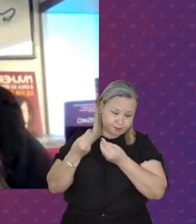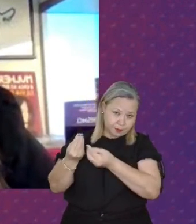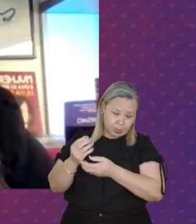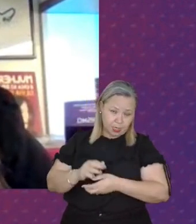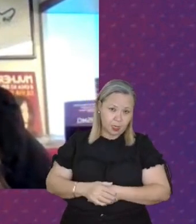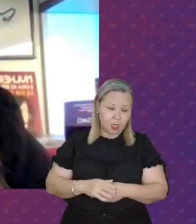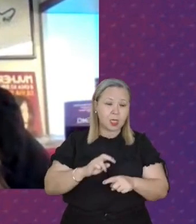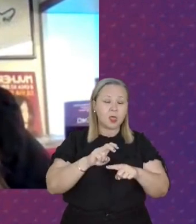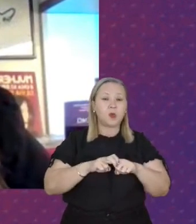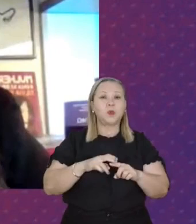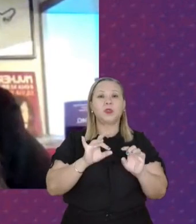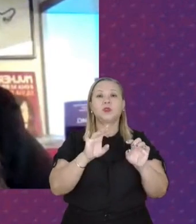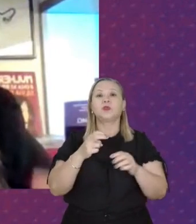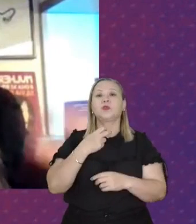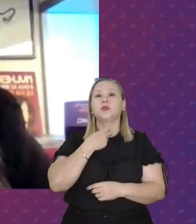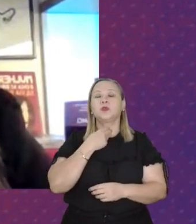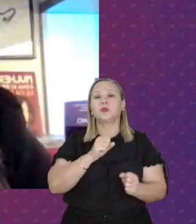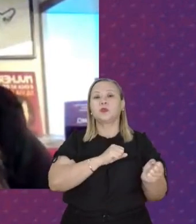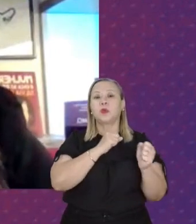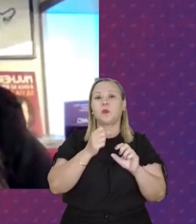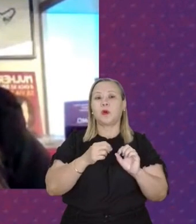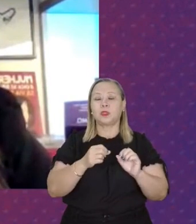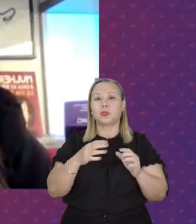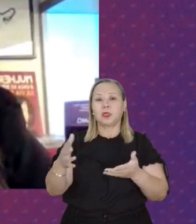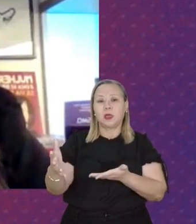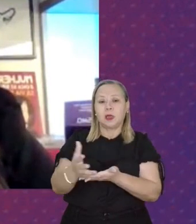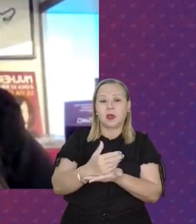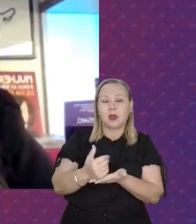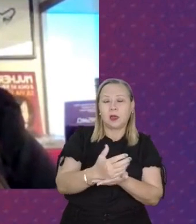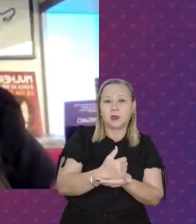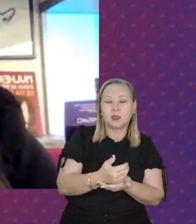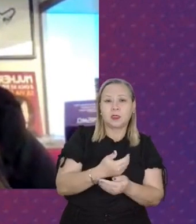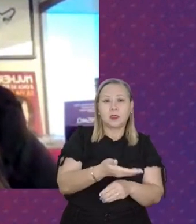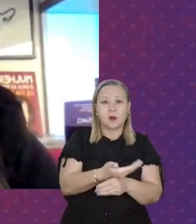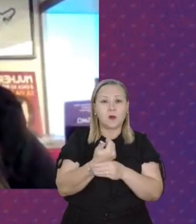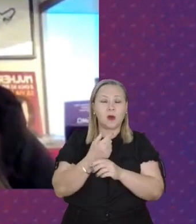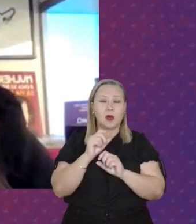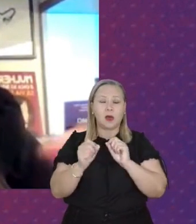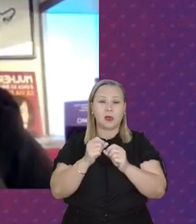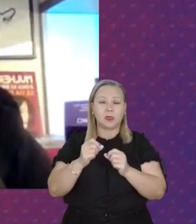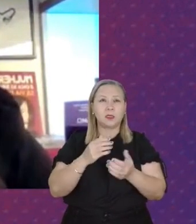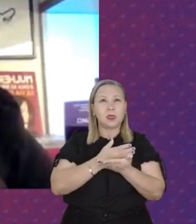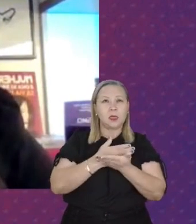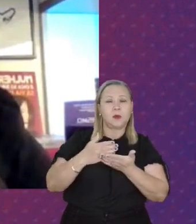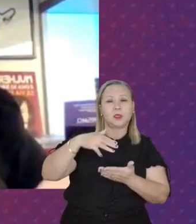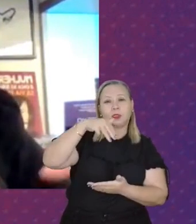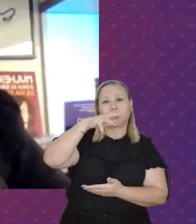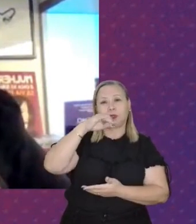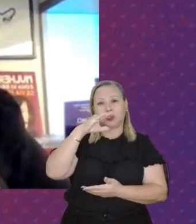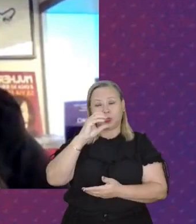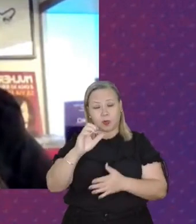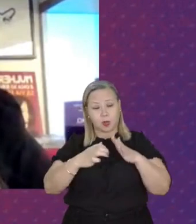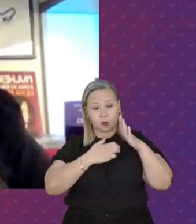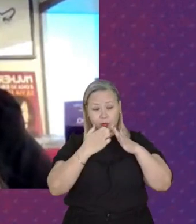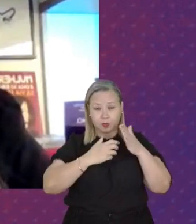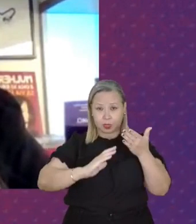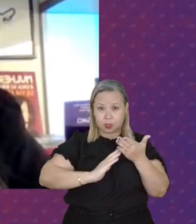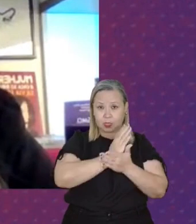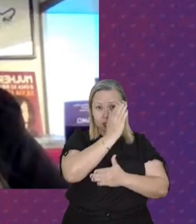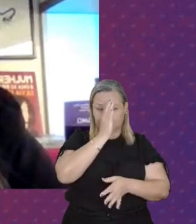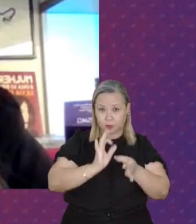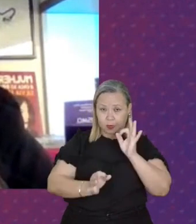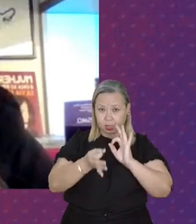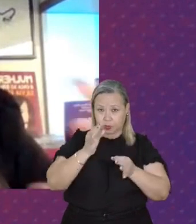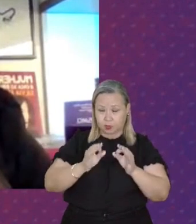isso que só pode ser realizada essa arrecadação prévia de recursos a partir de maio por empresas intermediárias autorizadas pela Justiça